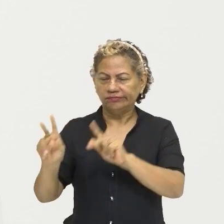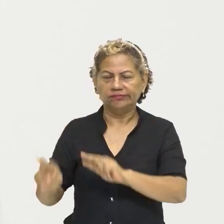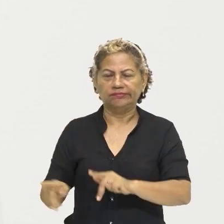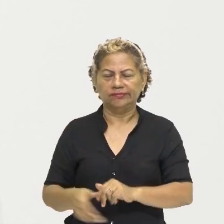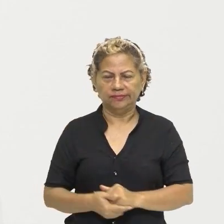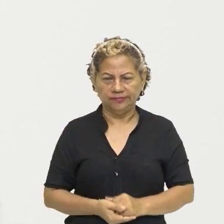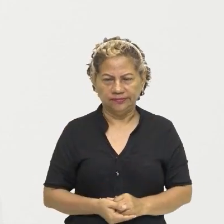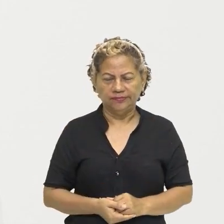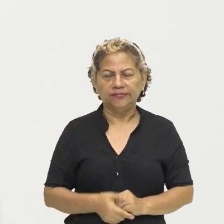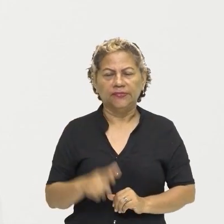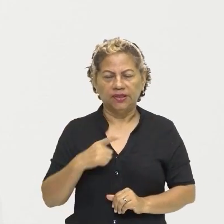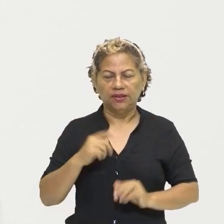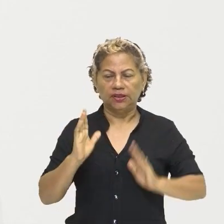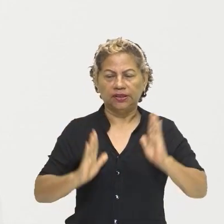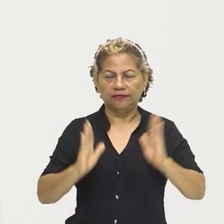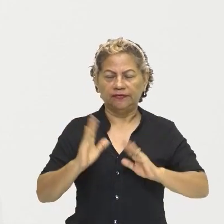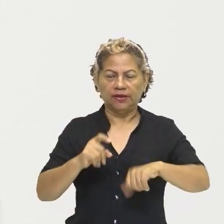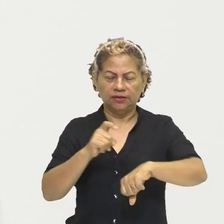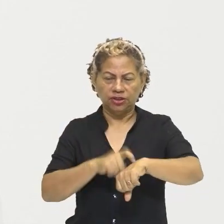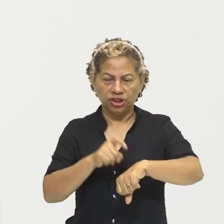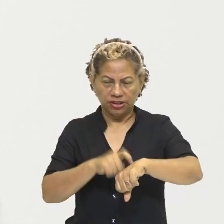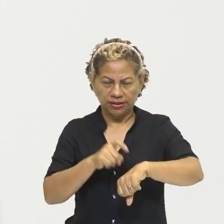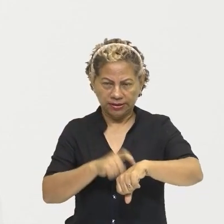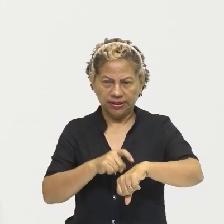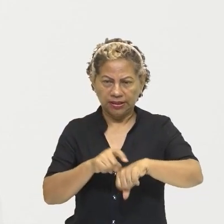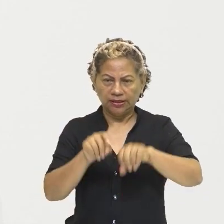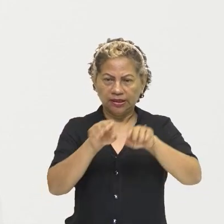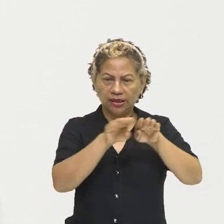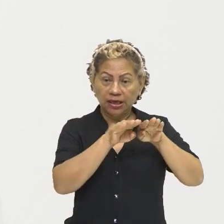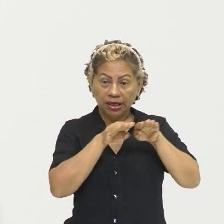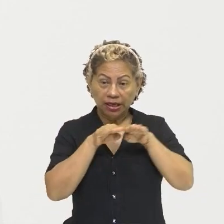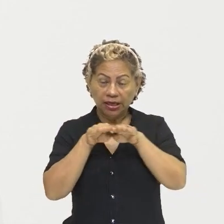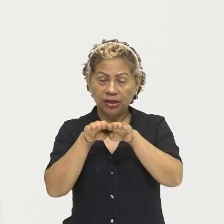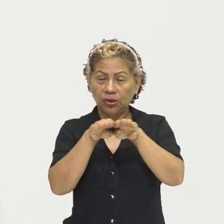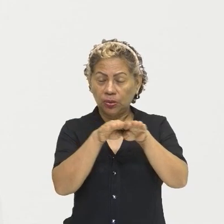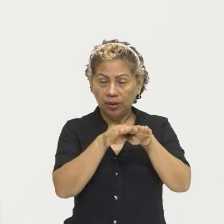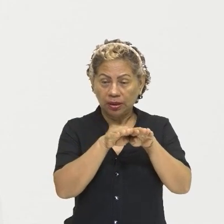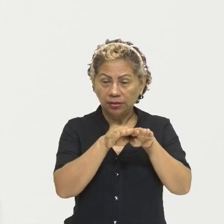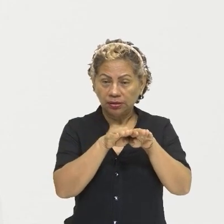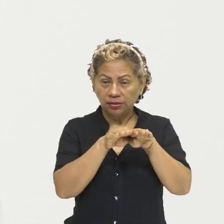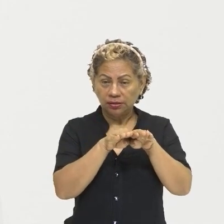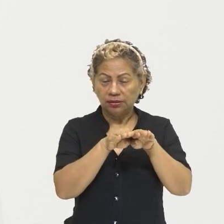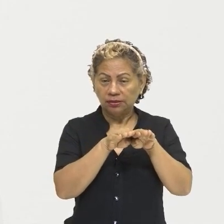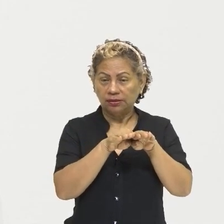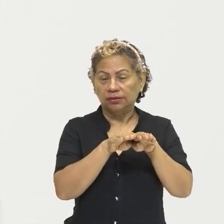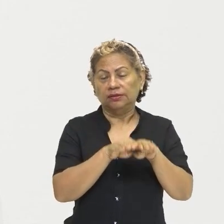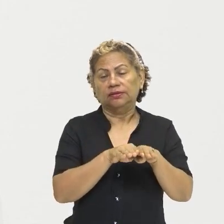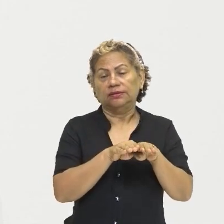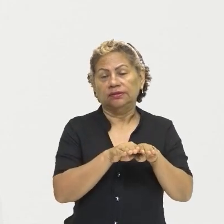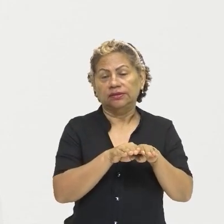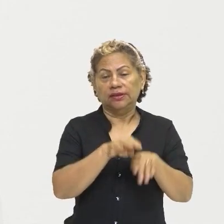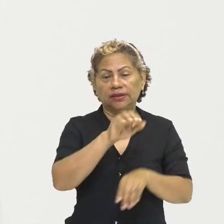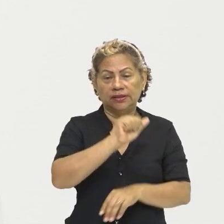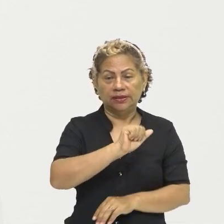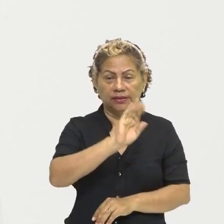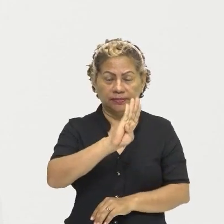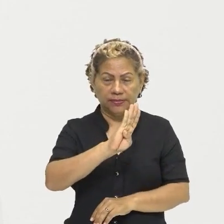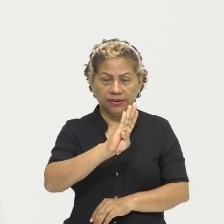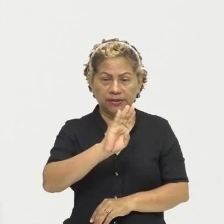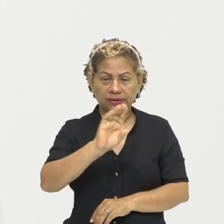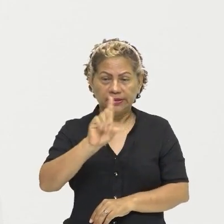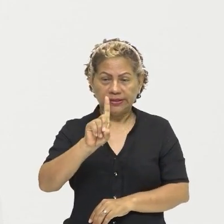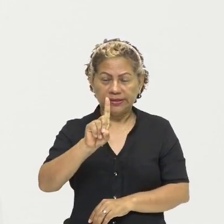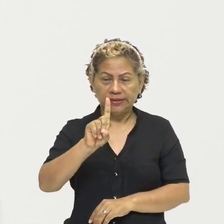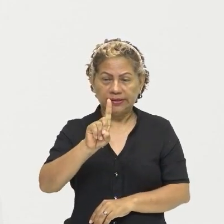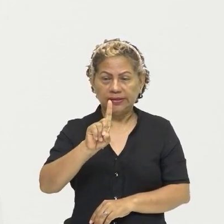Então, os intervalos de tempo são iguais para posições distintas, A, B, C, D, E, as letras estão aí